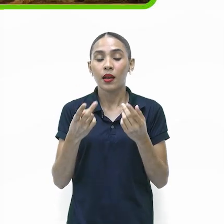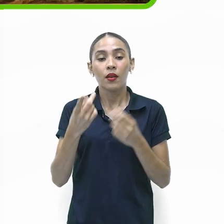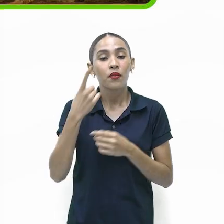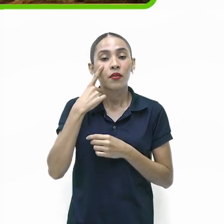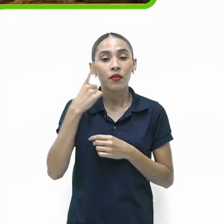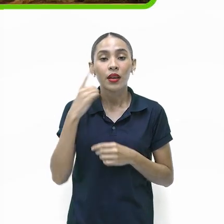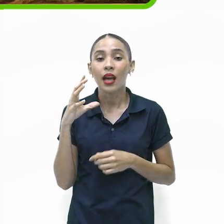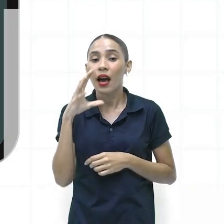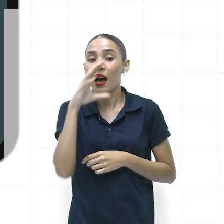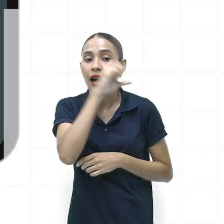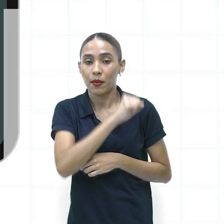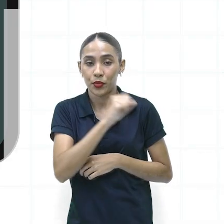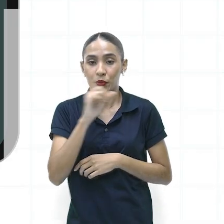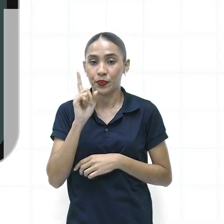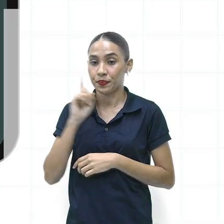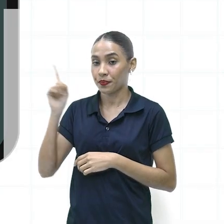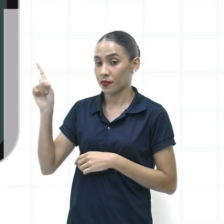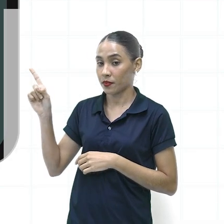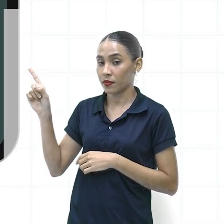rever rapidamente aqui